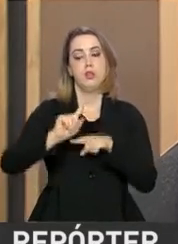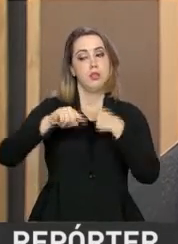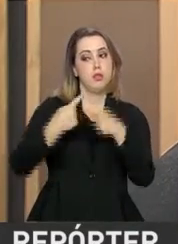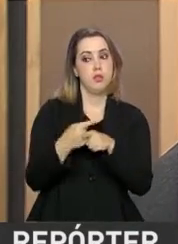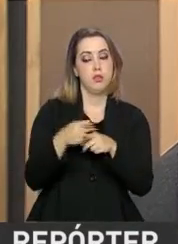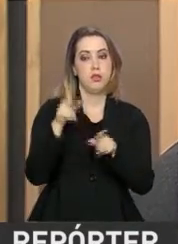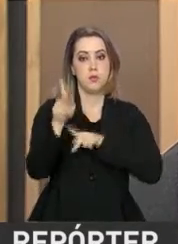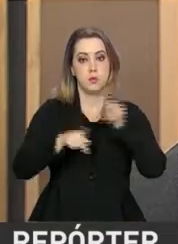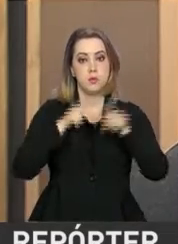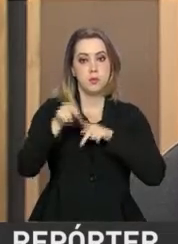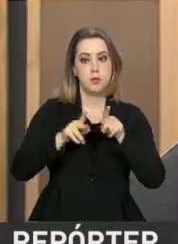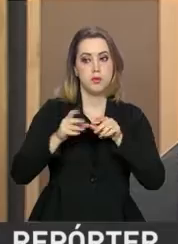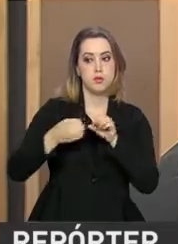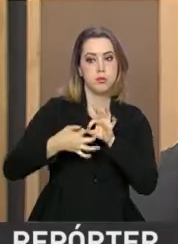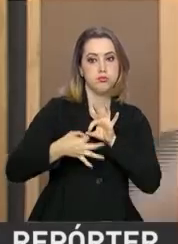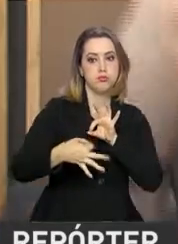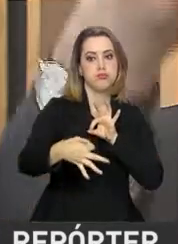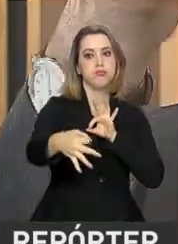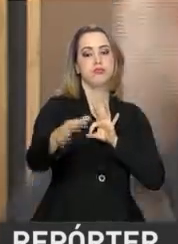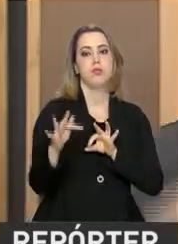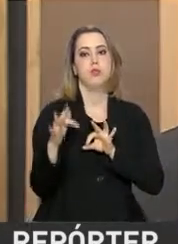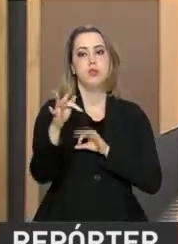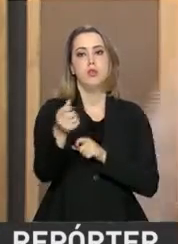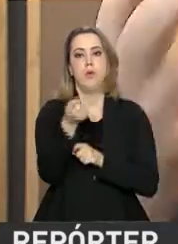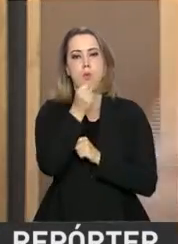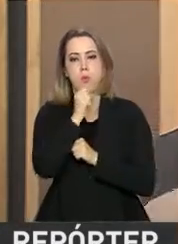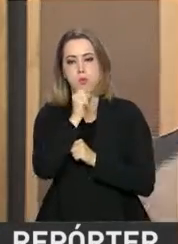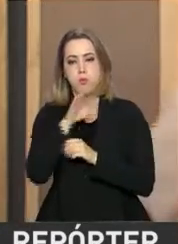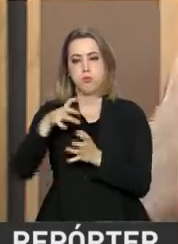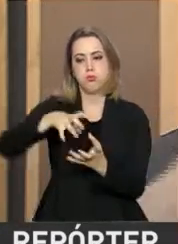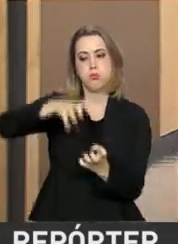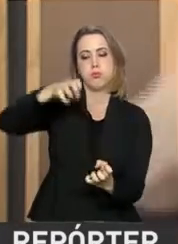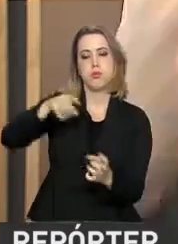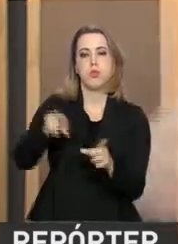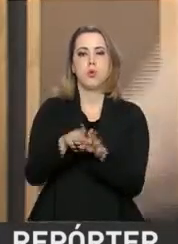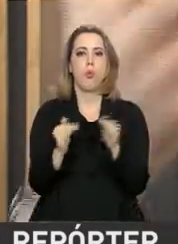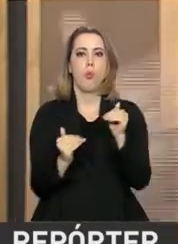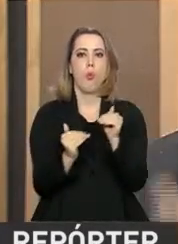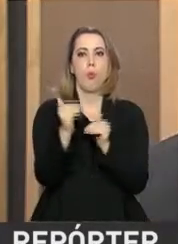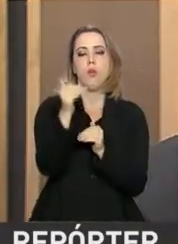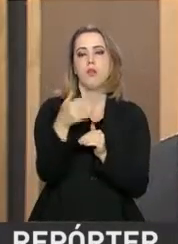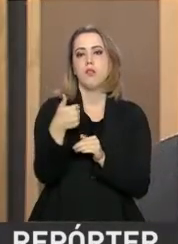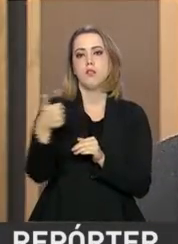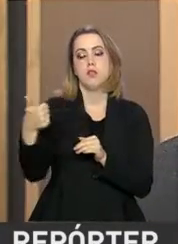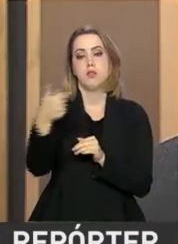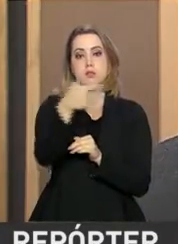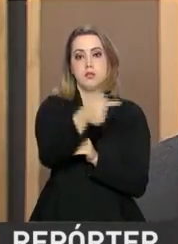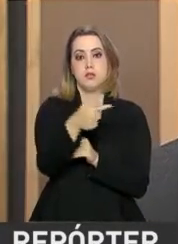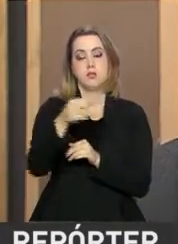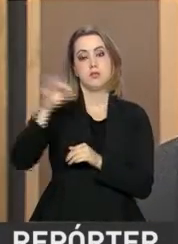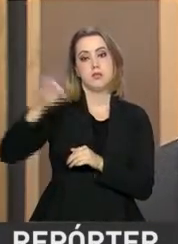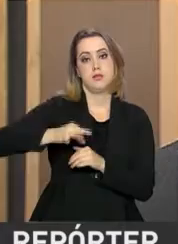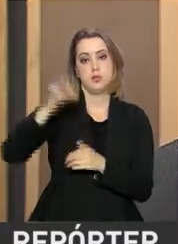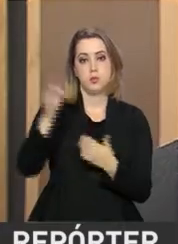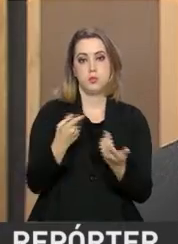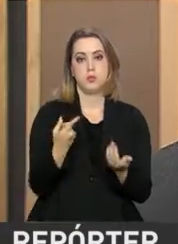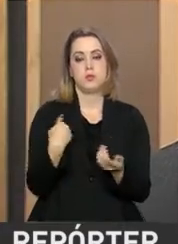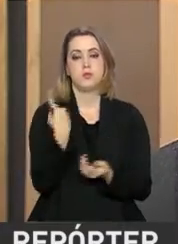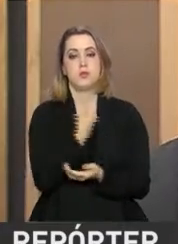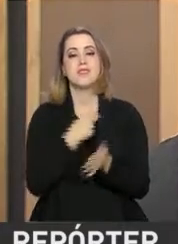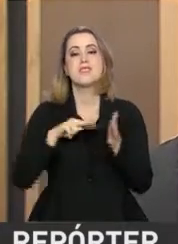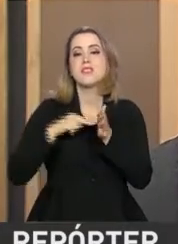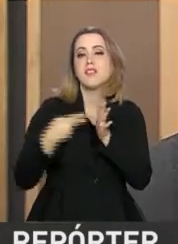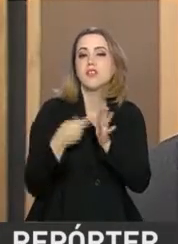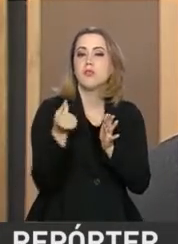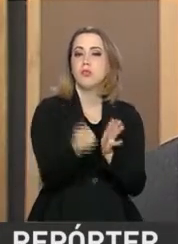esse gasto de 8% e vai crescendo e chega na algo como 17 18% lá na frente o que a gente está falando em outras palavras